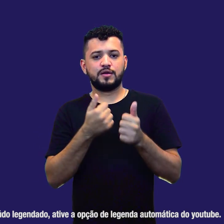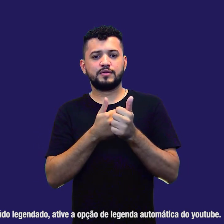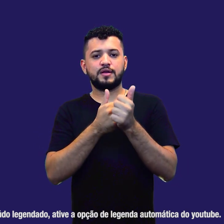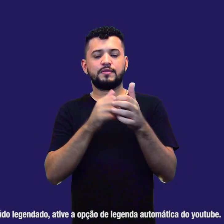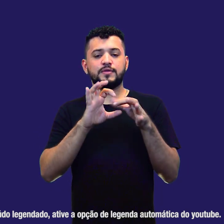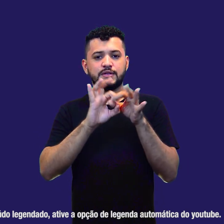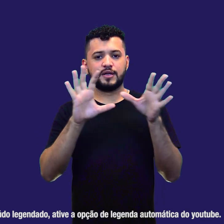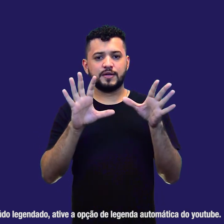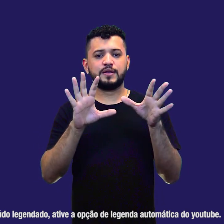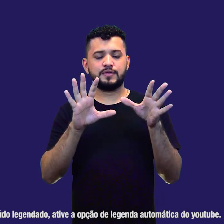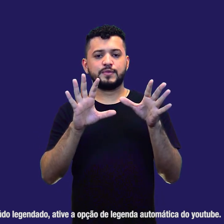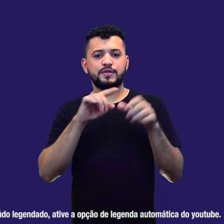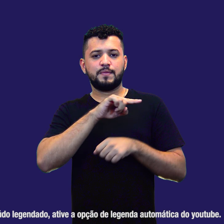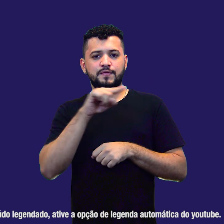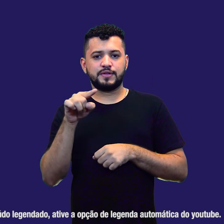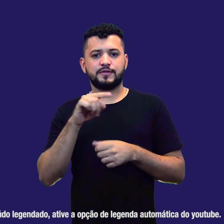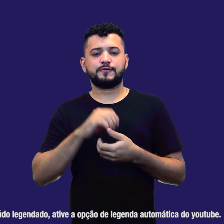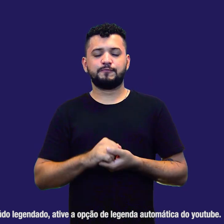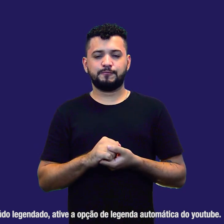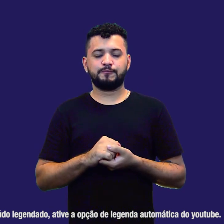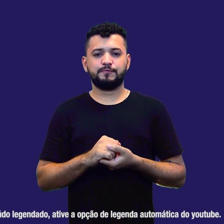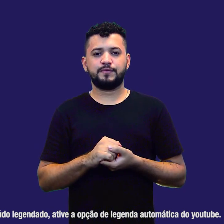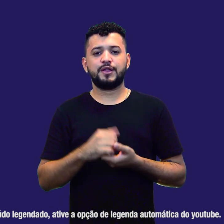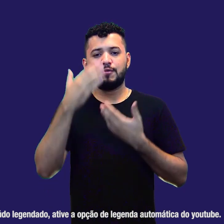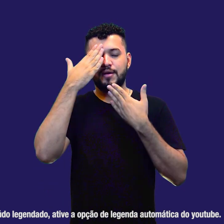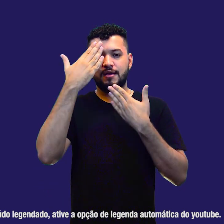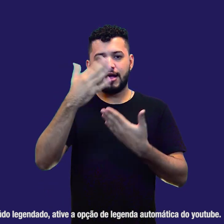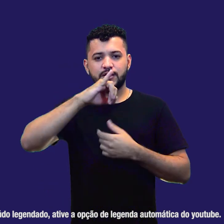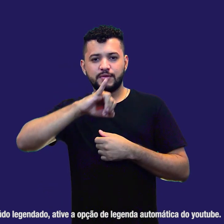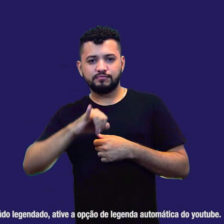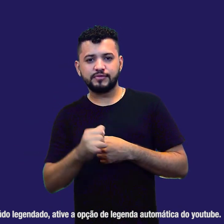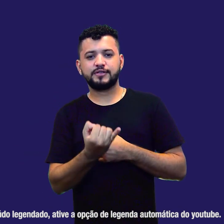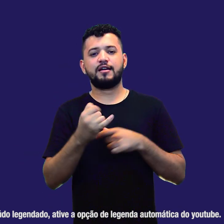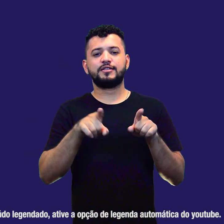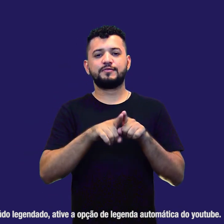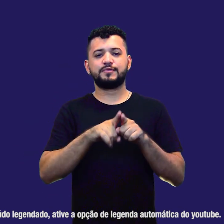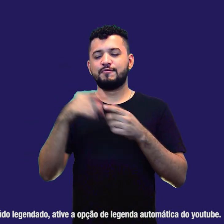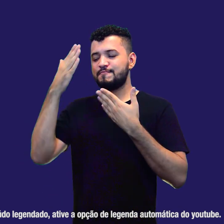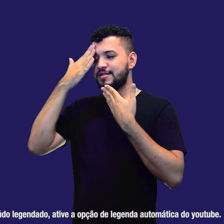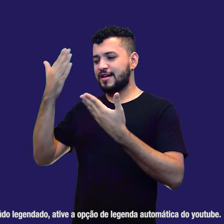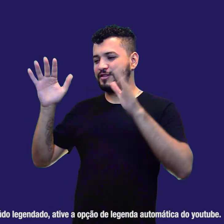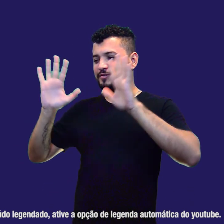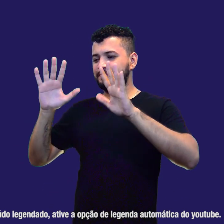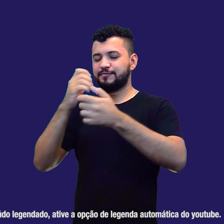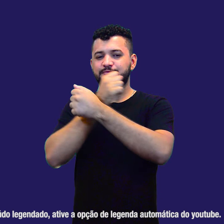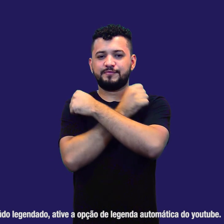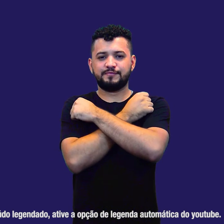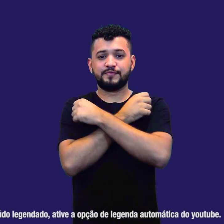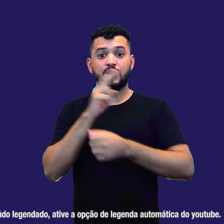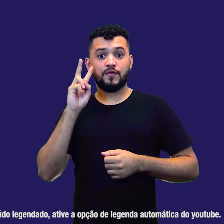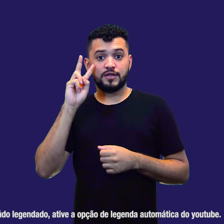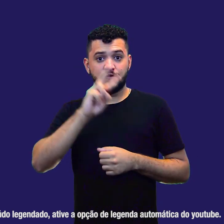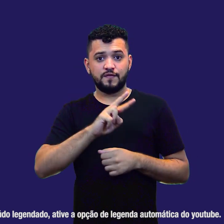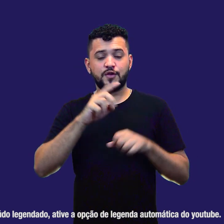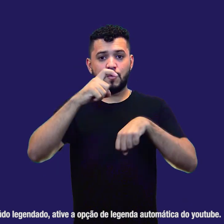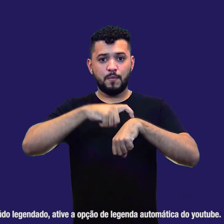Foi um prazer, Natália. Obrigada pelo espaço e oportunidade. Obrigada a você e até mais. Abraço. Você ouviu o